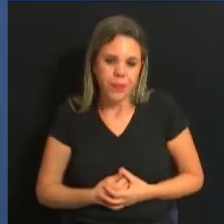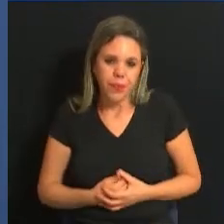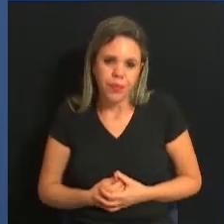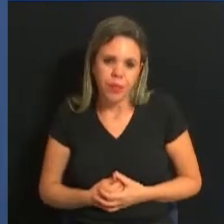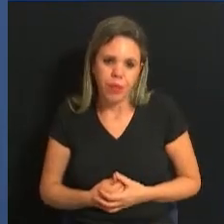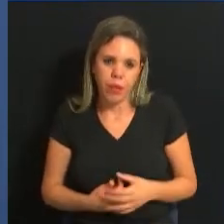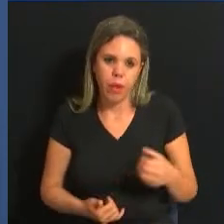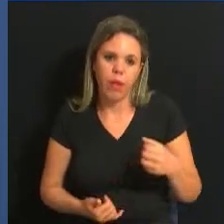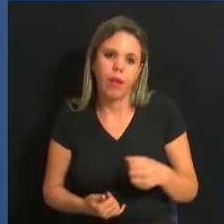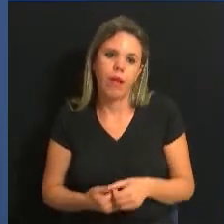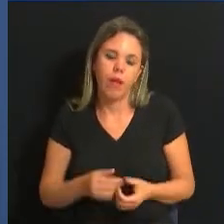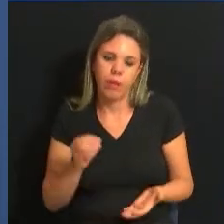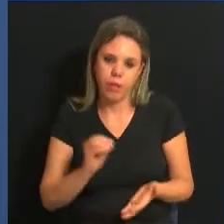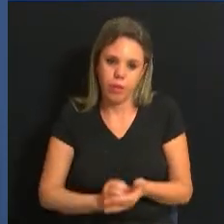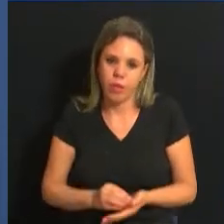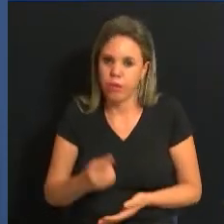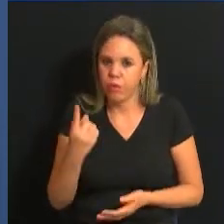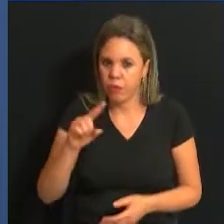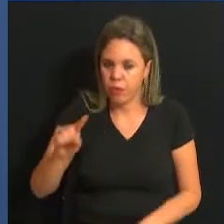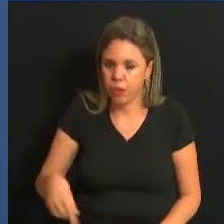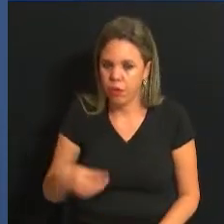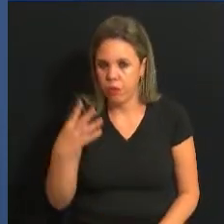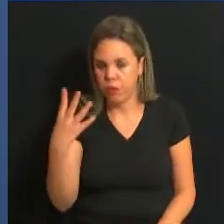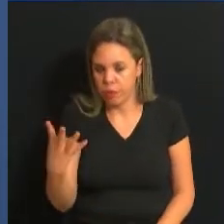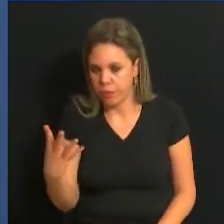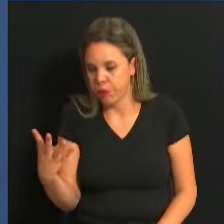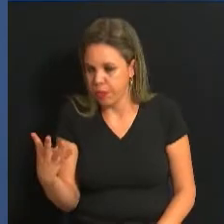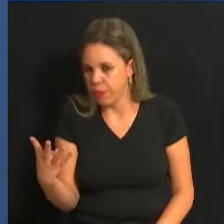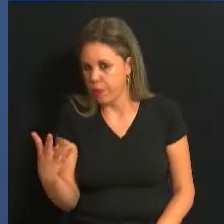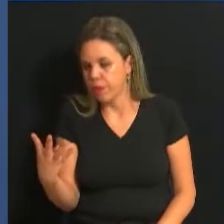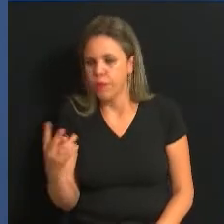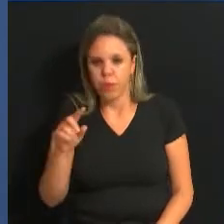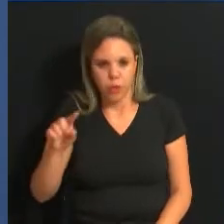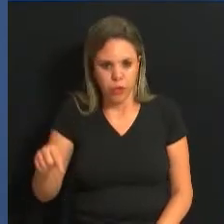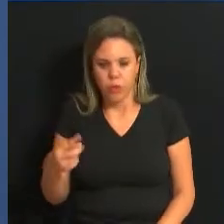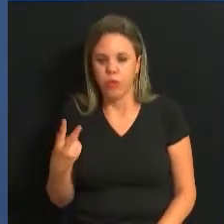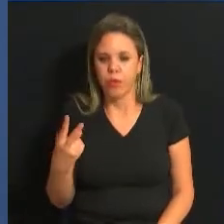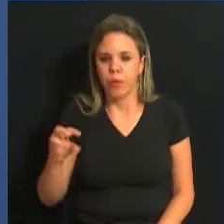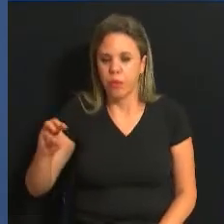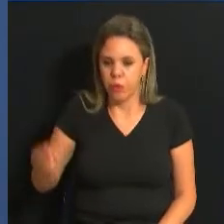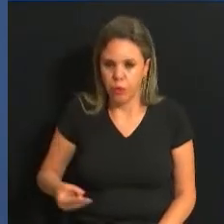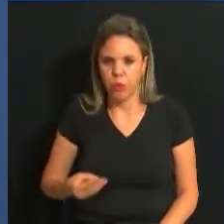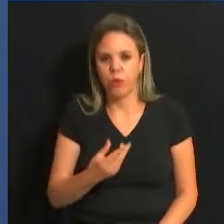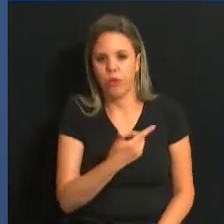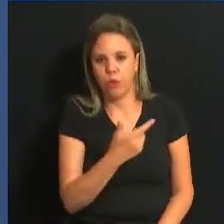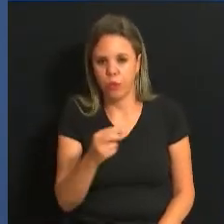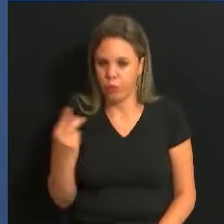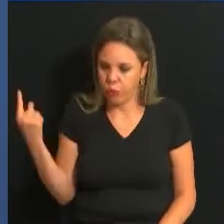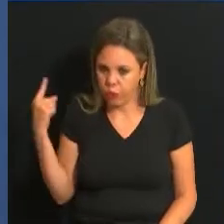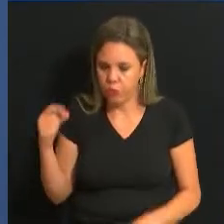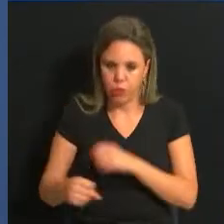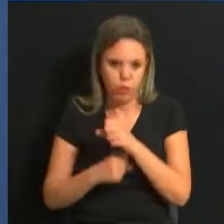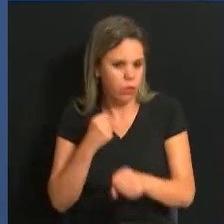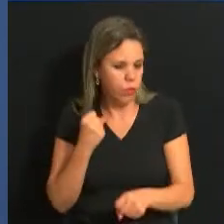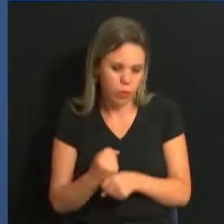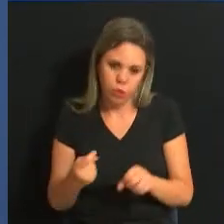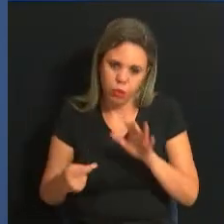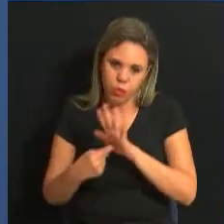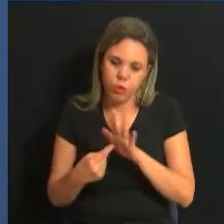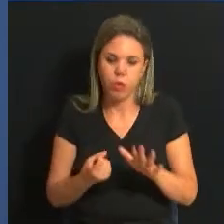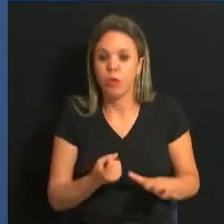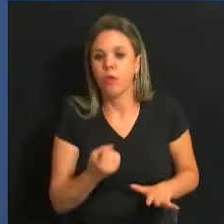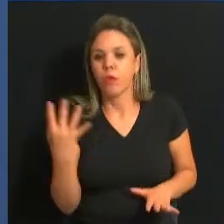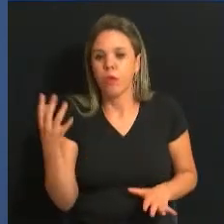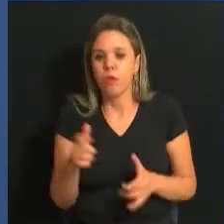de 1,4 milhão para 2,4 milhões em 2021. É o que aponta a nota